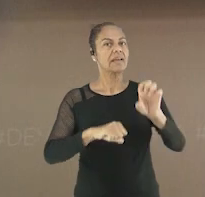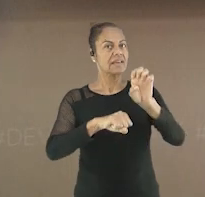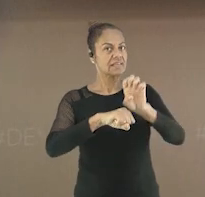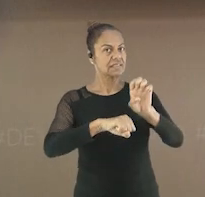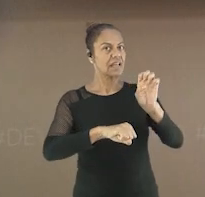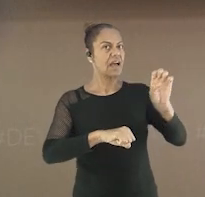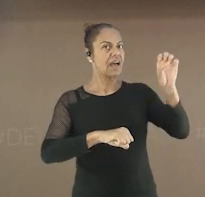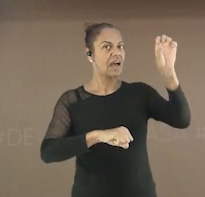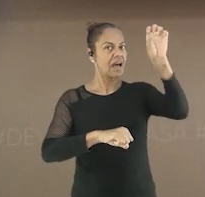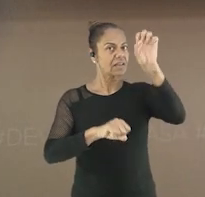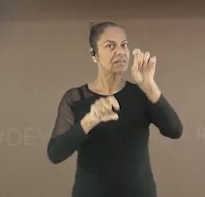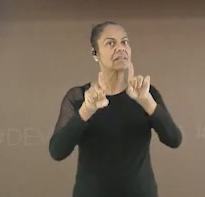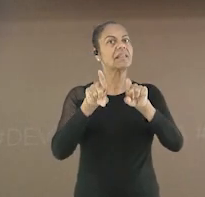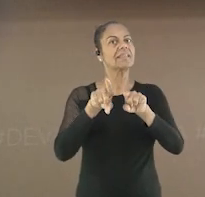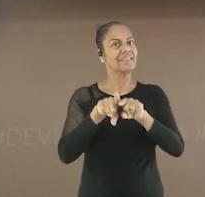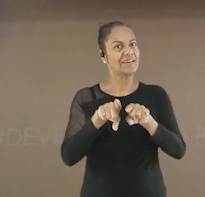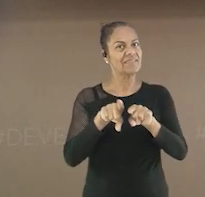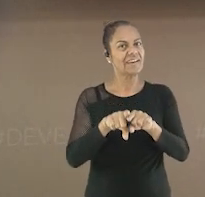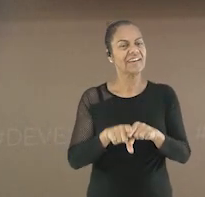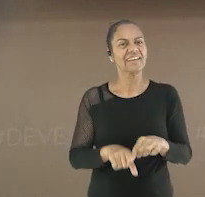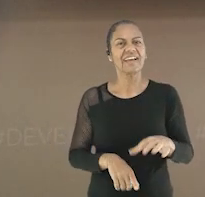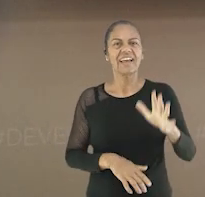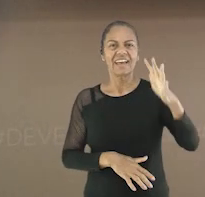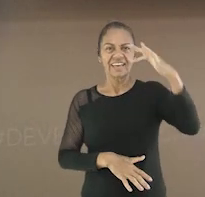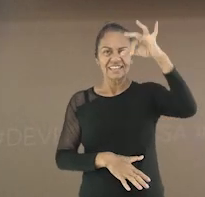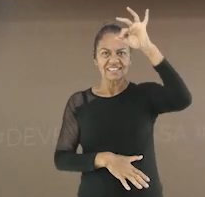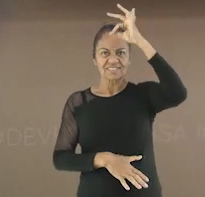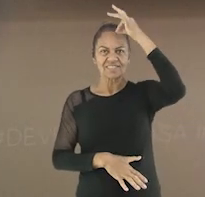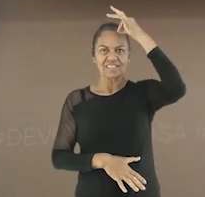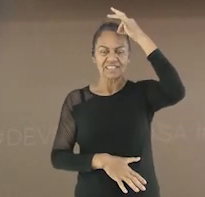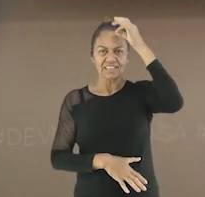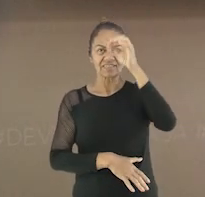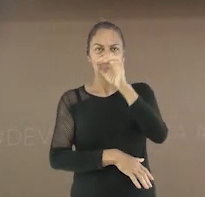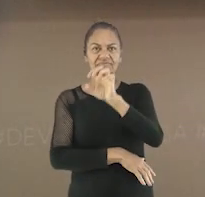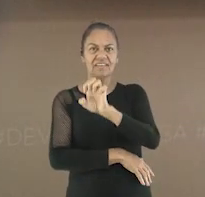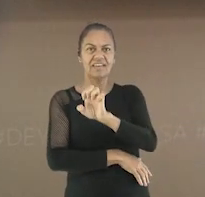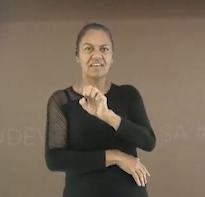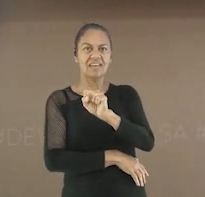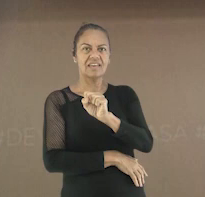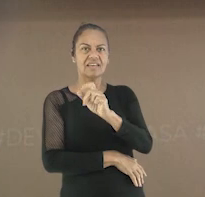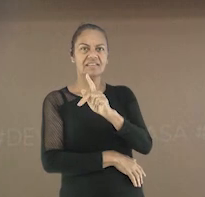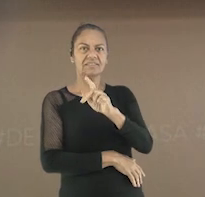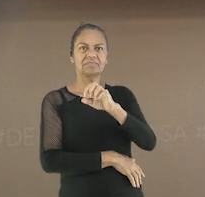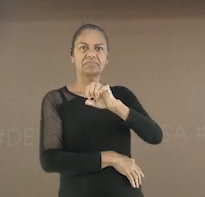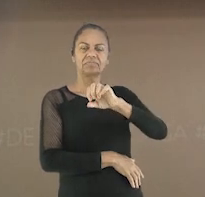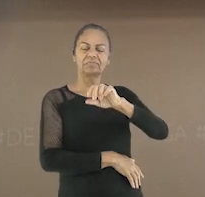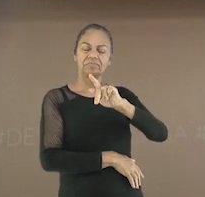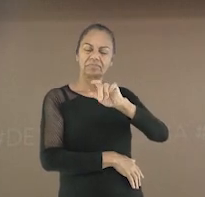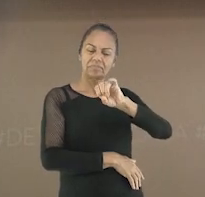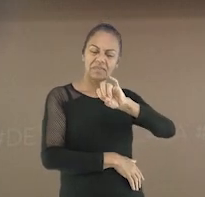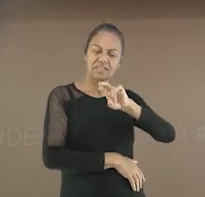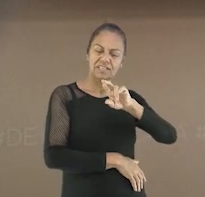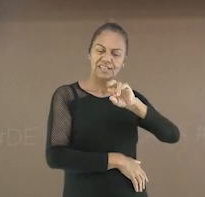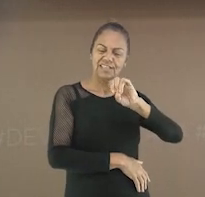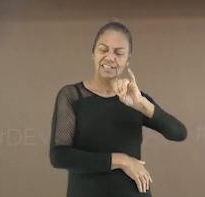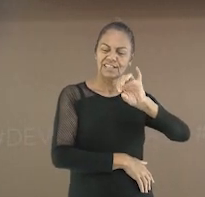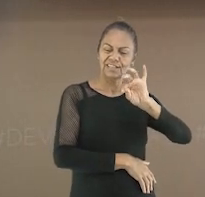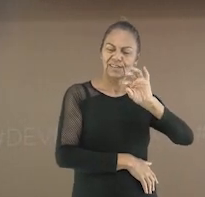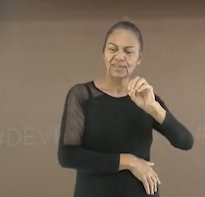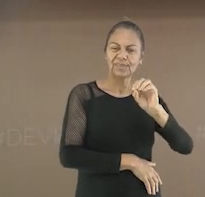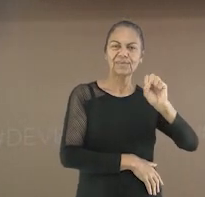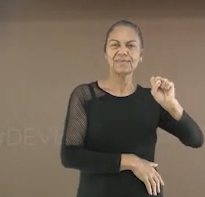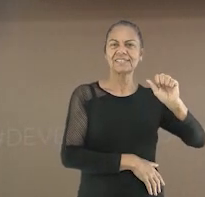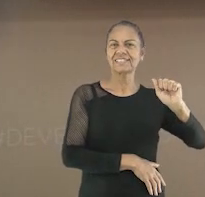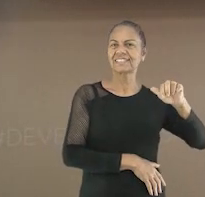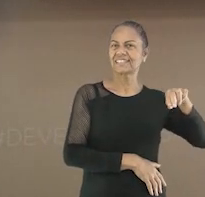Por exemplo, eu moro no Espírito Santo. A palavra Espírito Santo começa com letra maiúscula. E